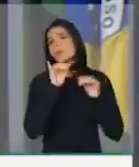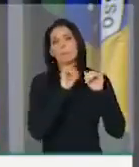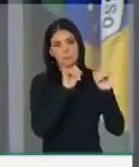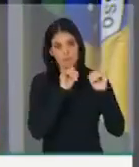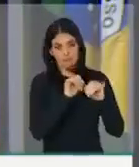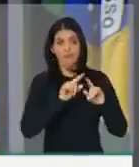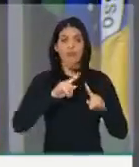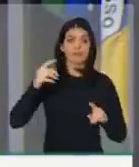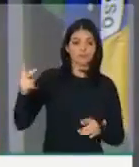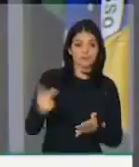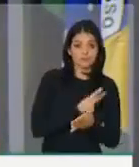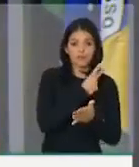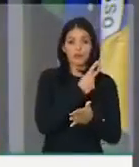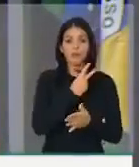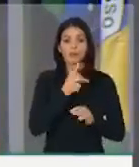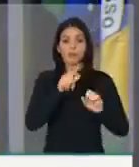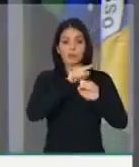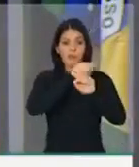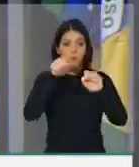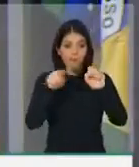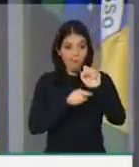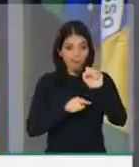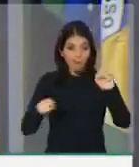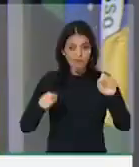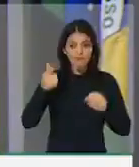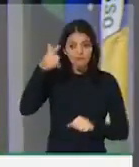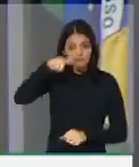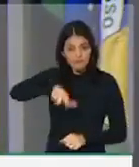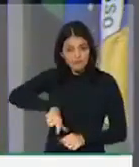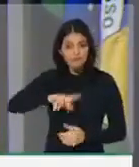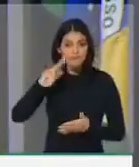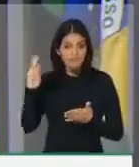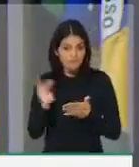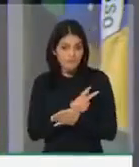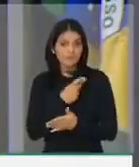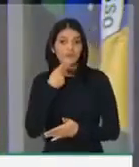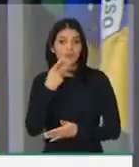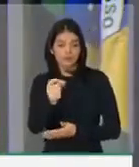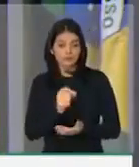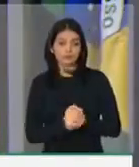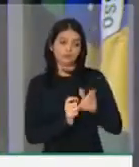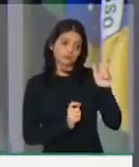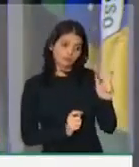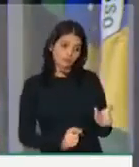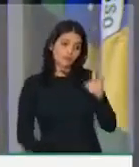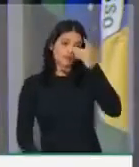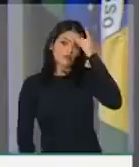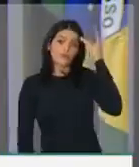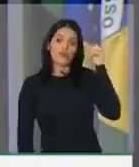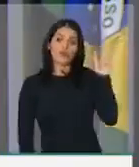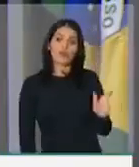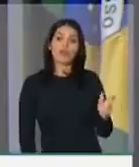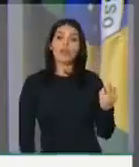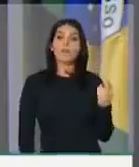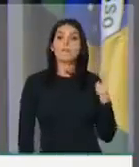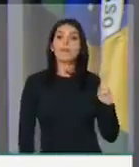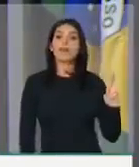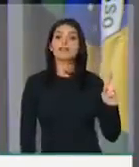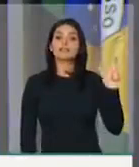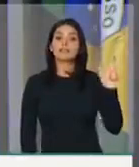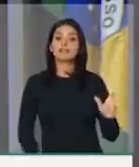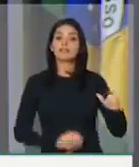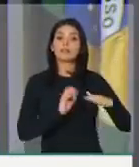essa semana nós transgênica a bacia nós transgênica um representante que diz